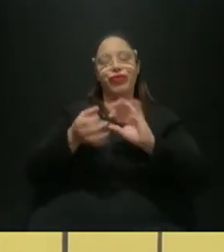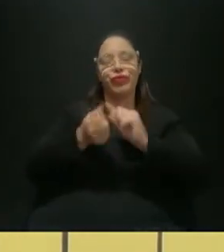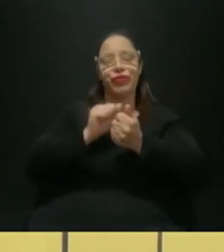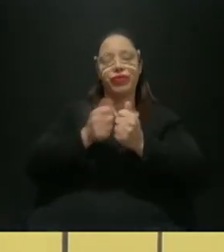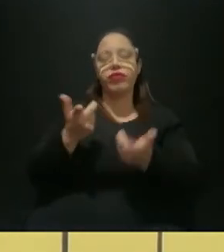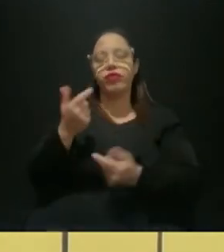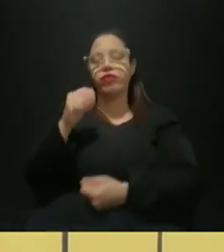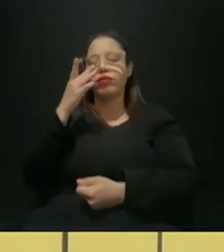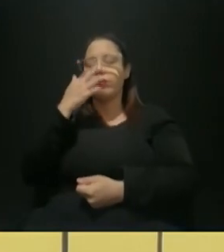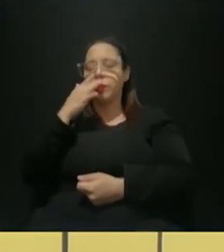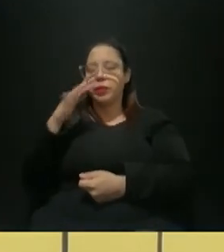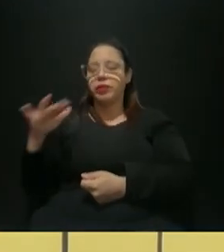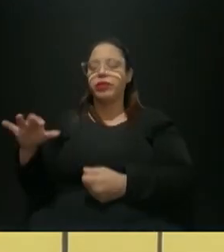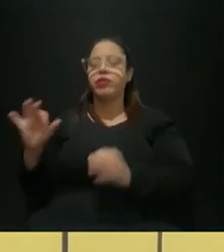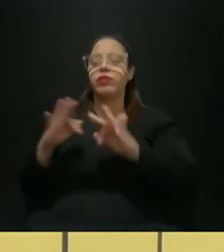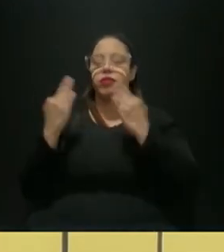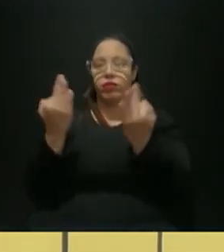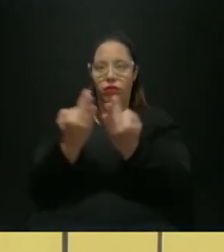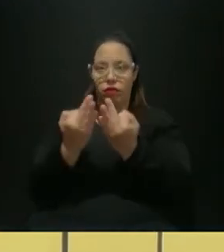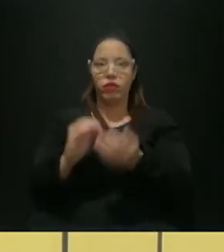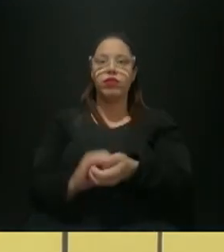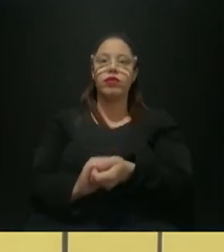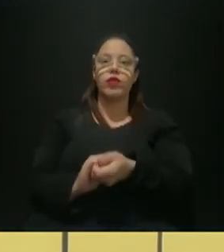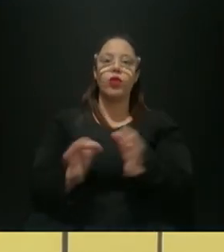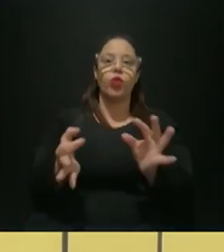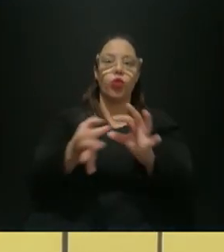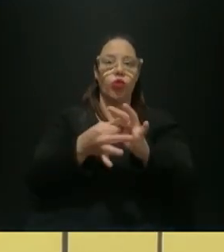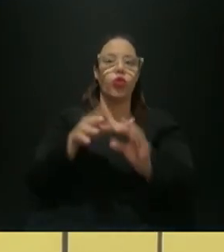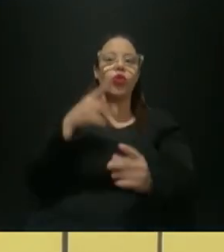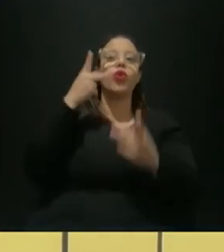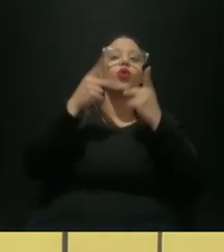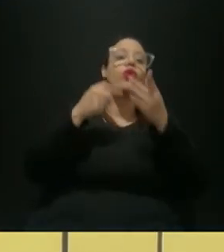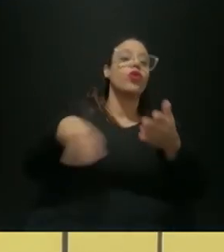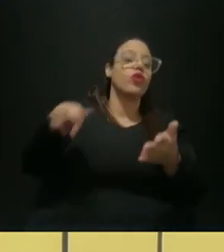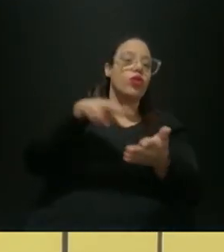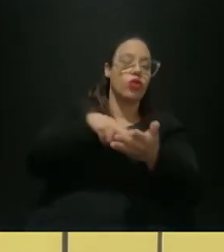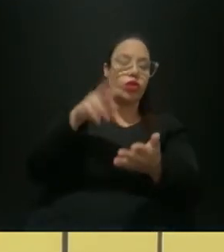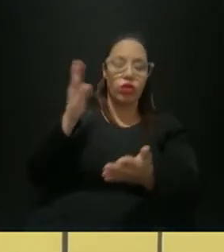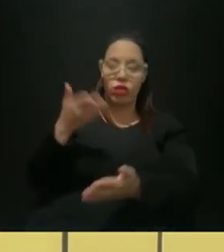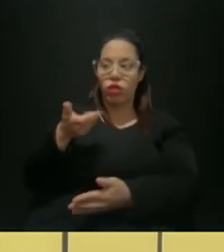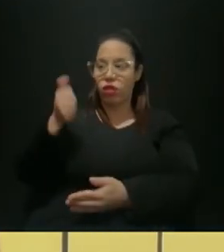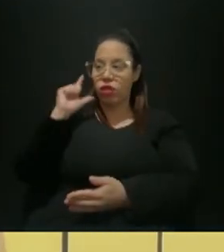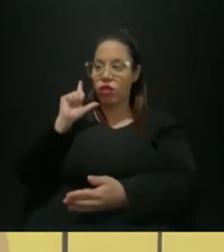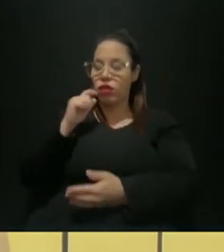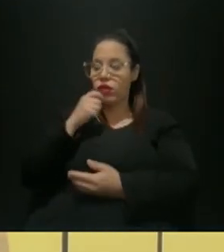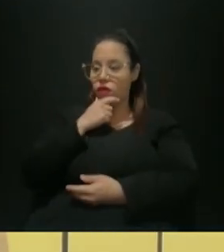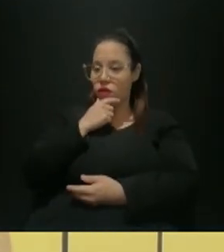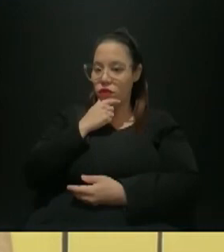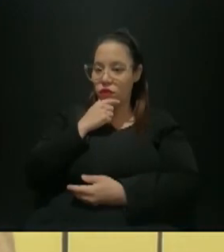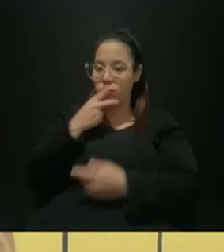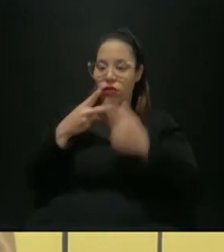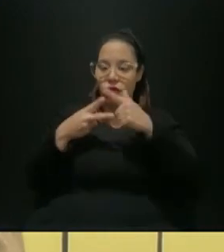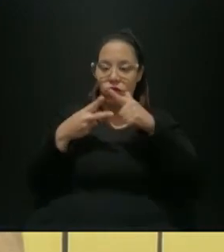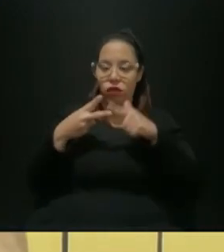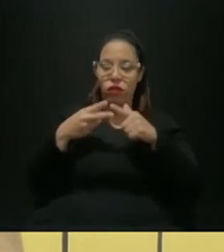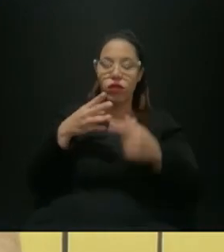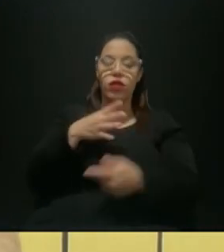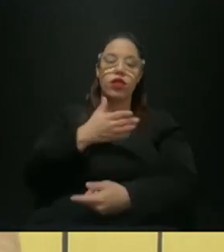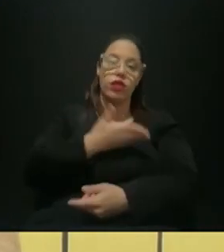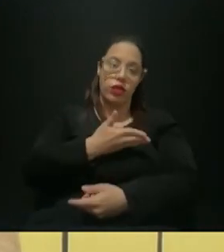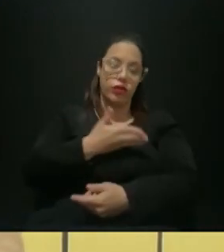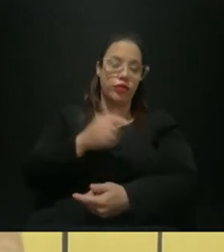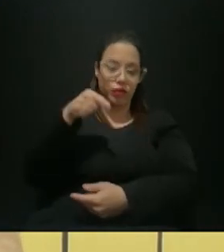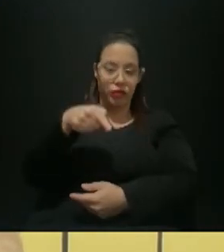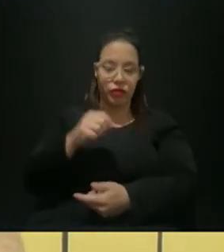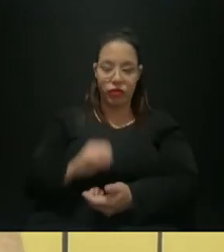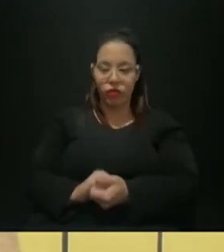da família. E completando muito o que foi colocado já anteriormente pelos meus dois amigos aqui, isso ocorre,